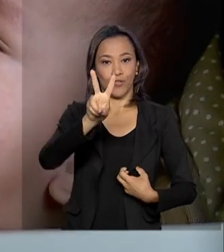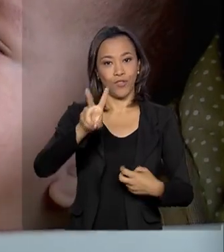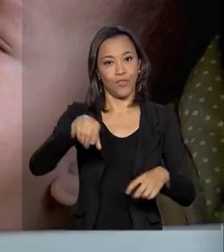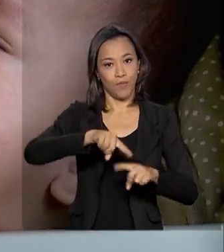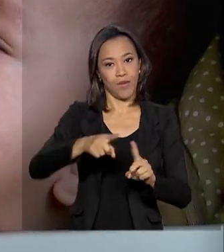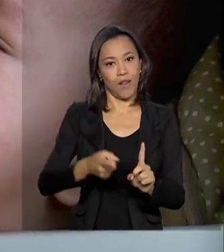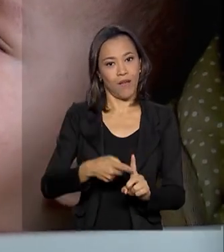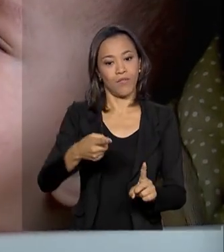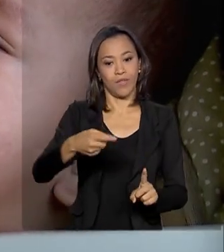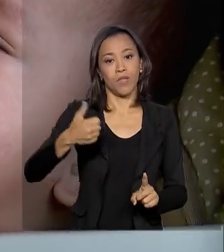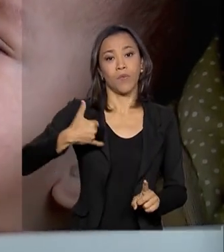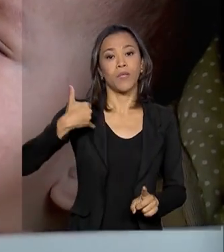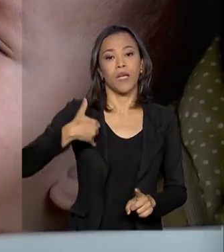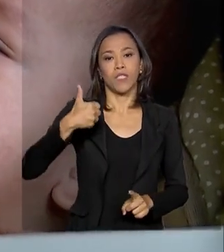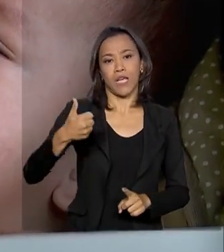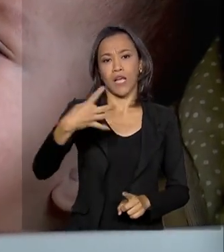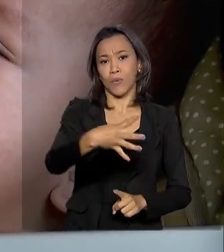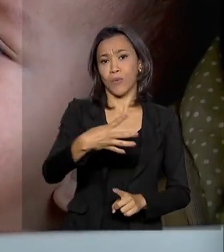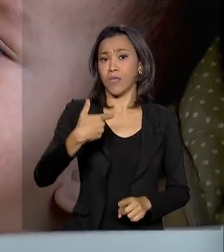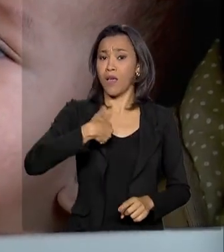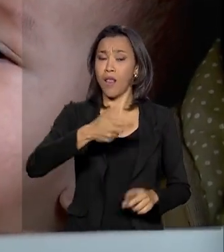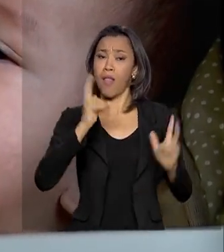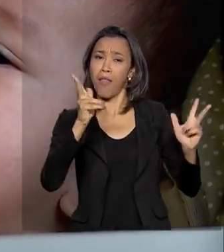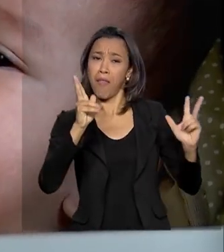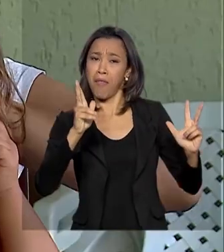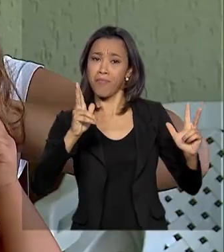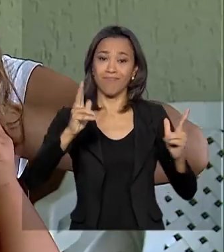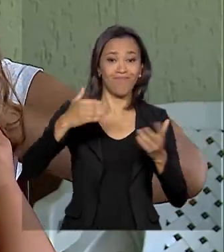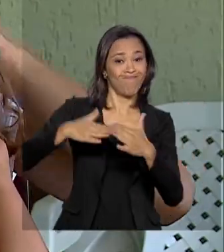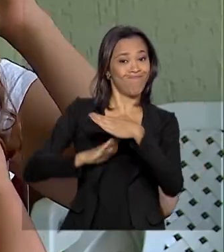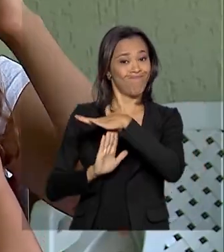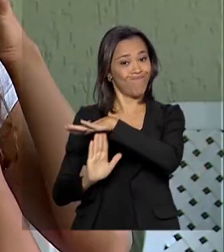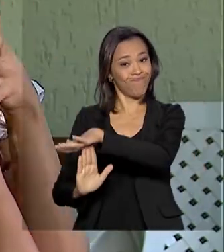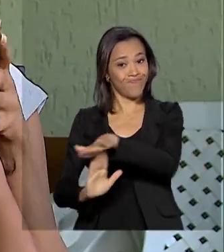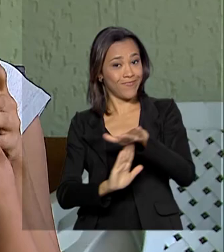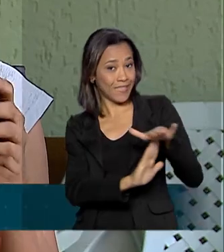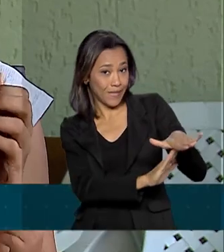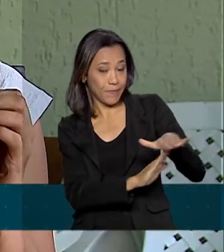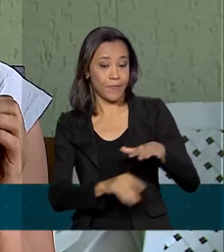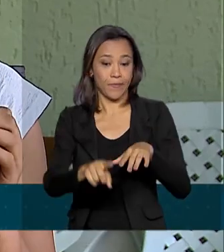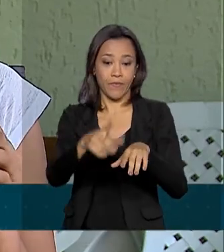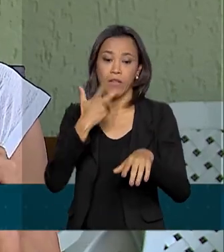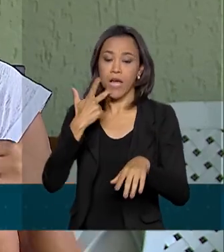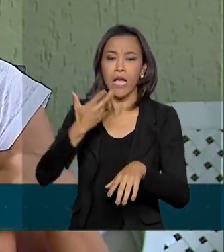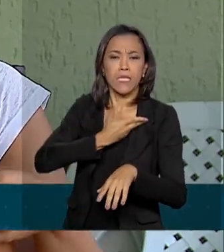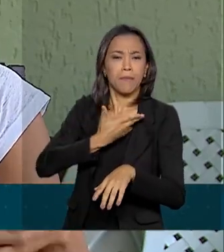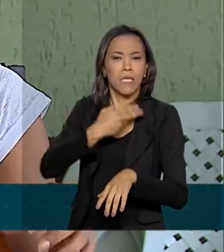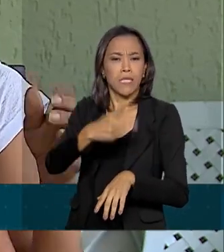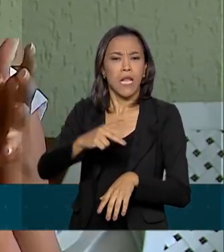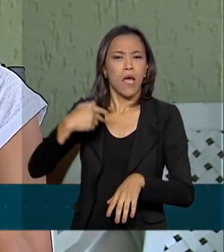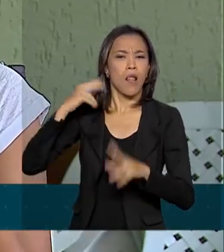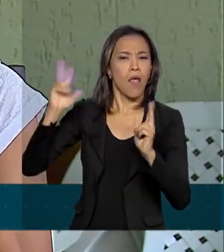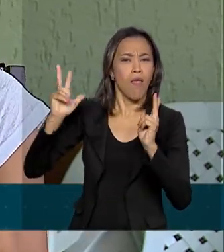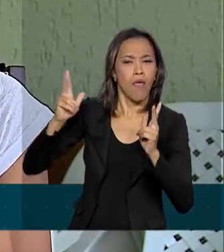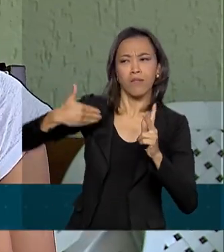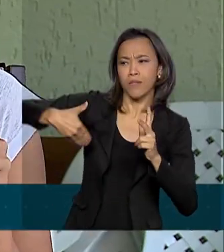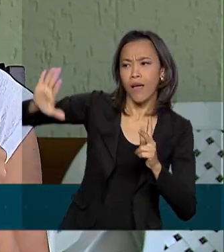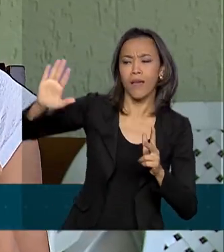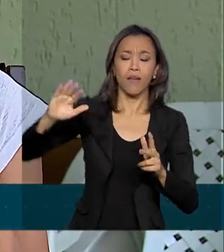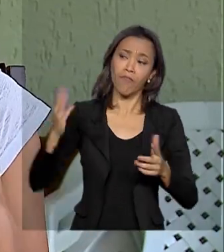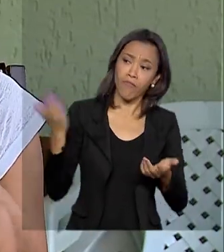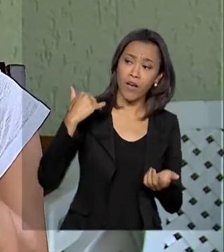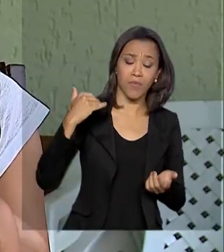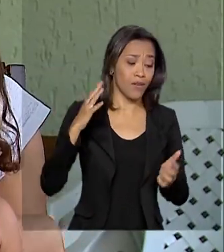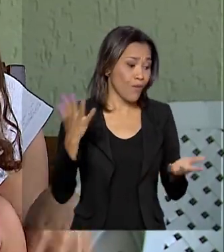tirou da adolescente prazeres comuns desse período. As amigas saíam, elas iam lá em casa. Vamos, eu falei, como é que eu vou?